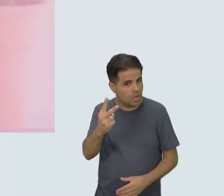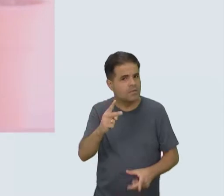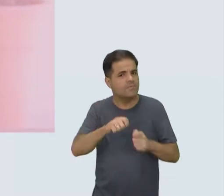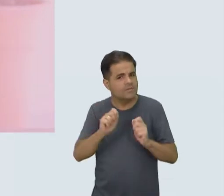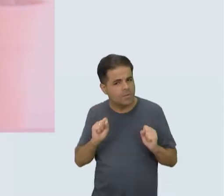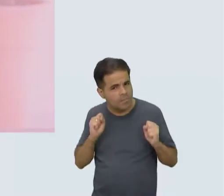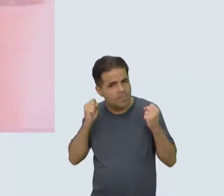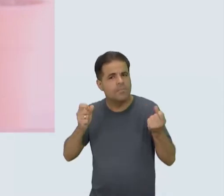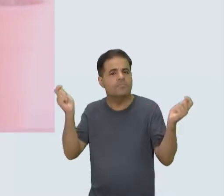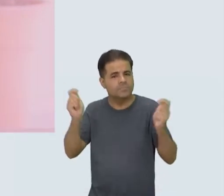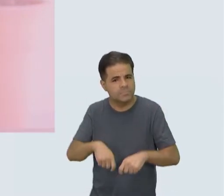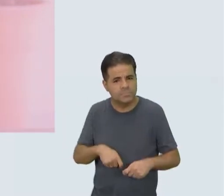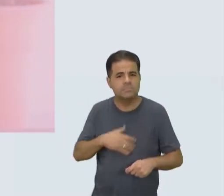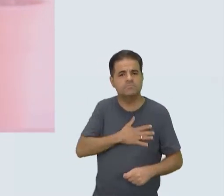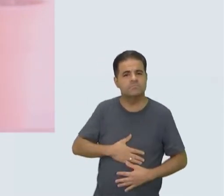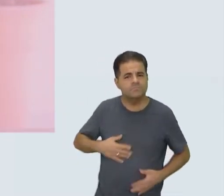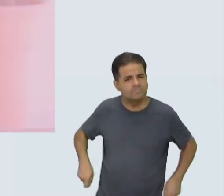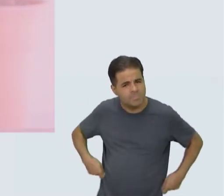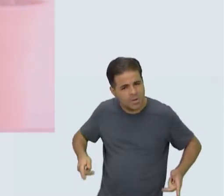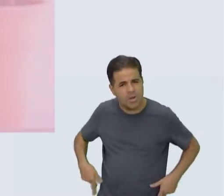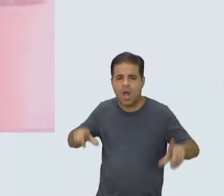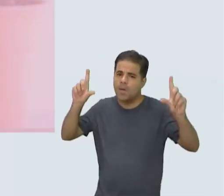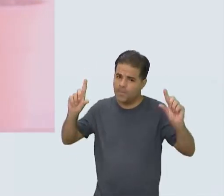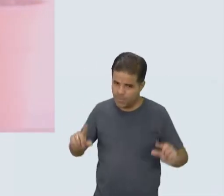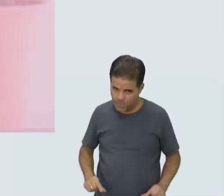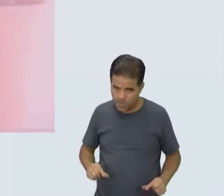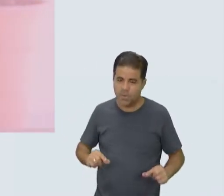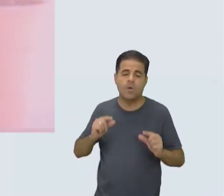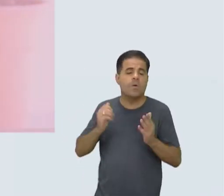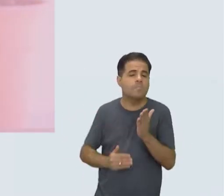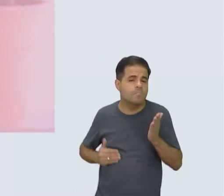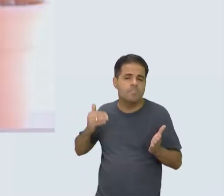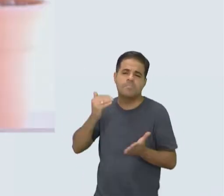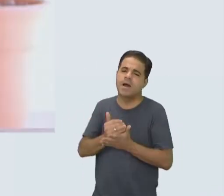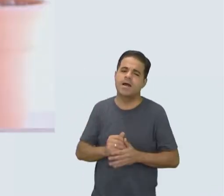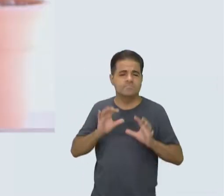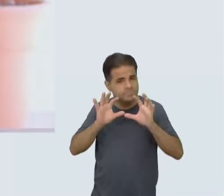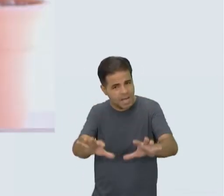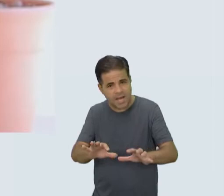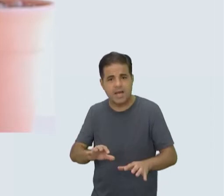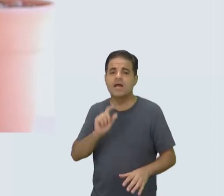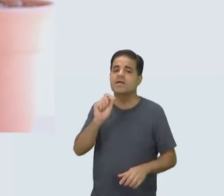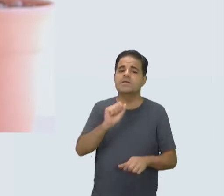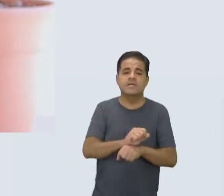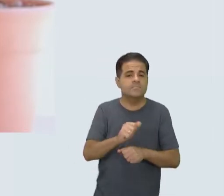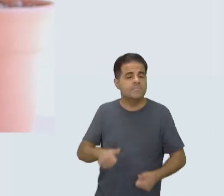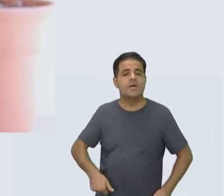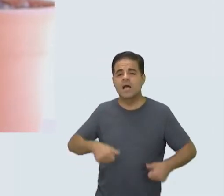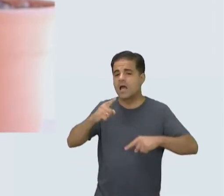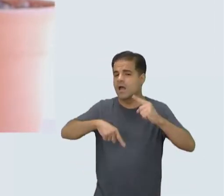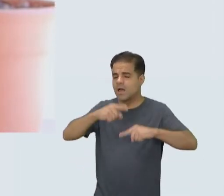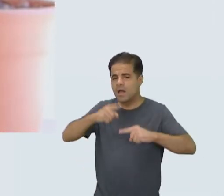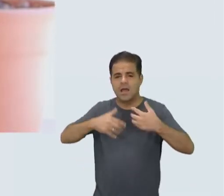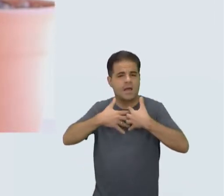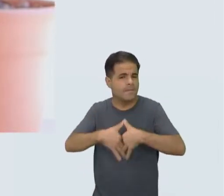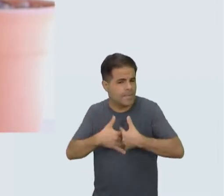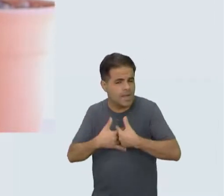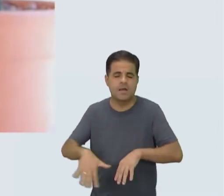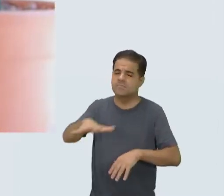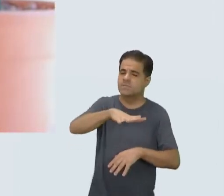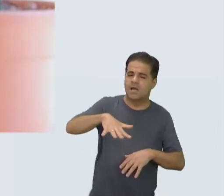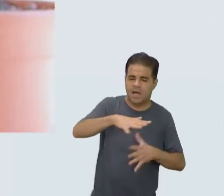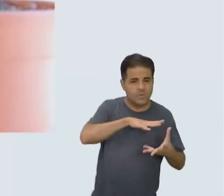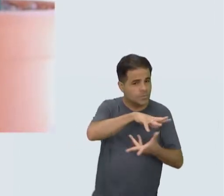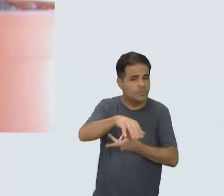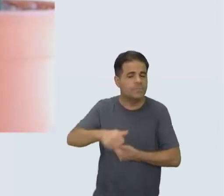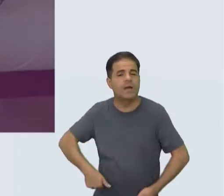Faça o melhor possível, gastando o mínimo de recursos com o máximo impacto. Quem espera ter o melhor equipamento do mundo, o melhor cenário do mundo,